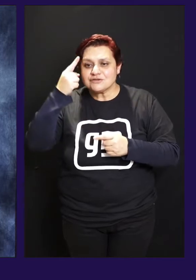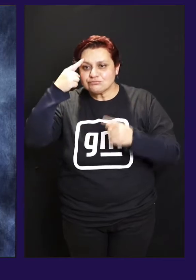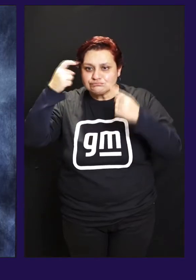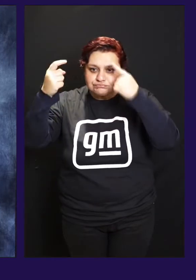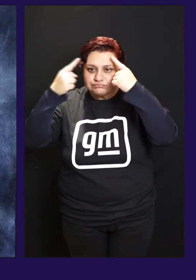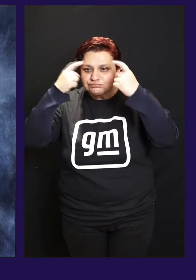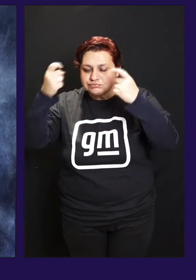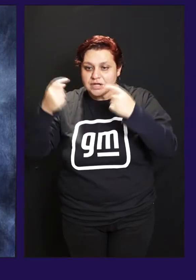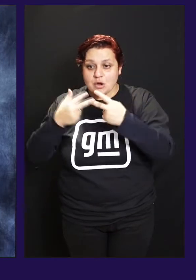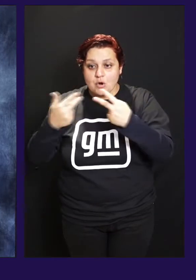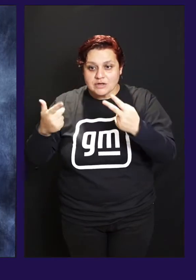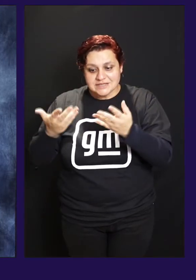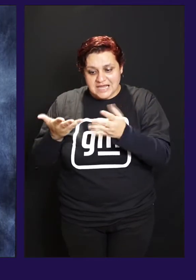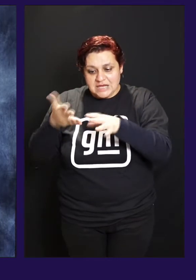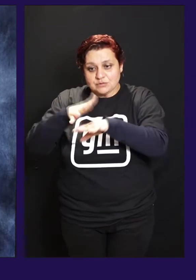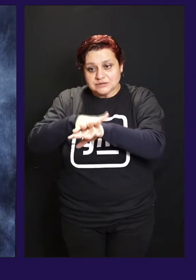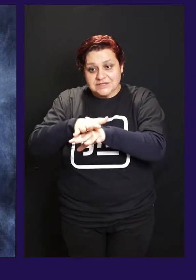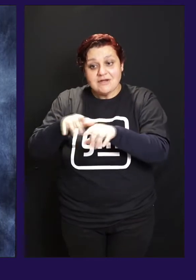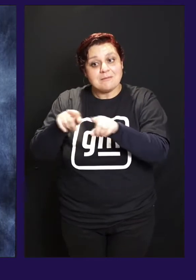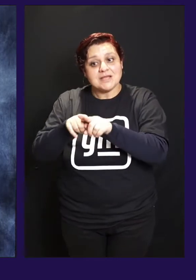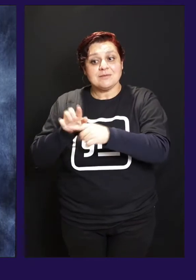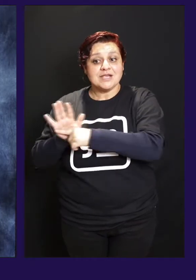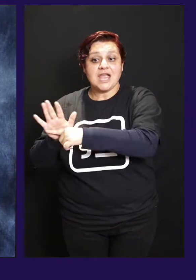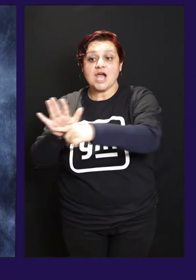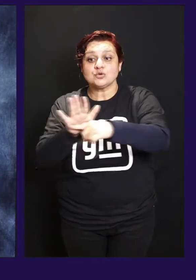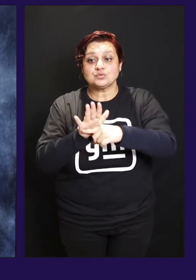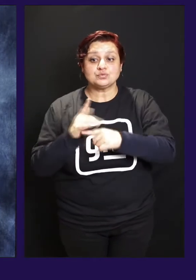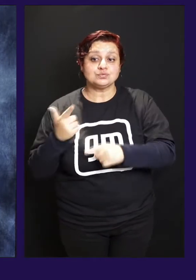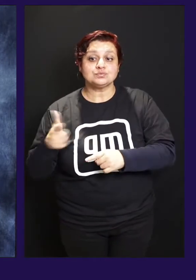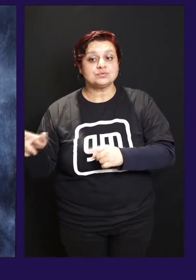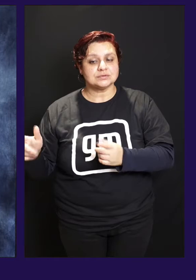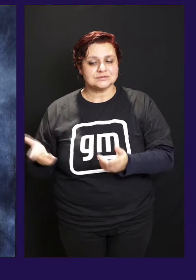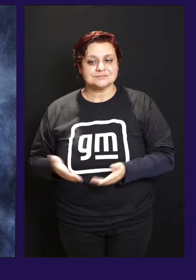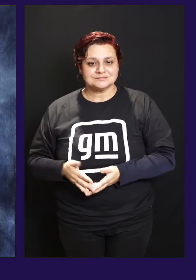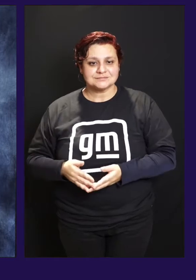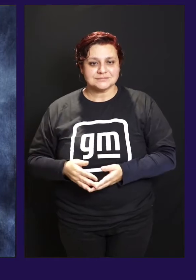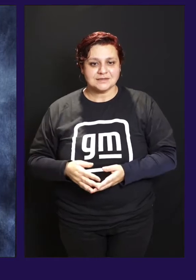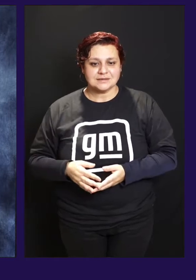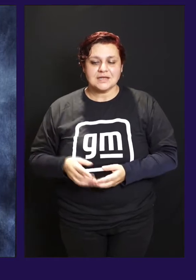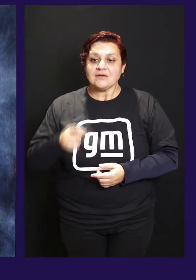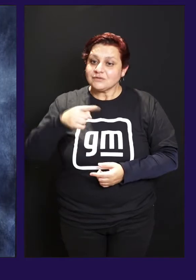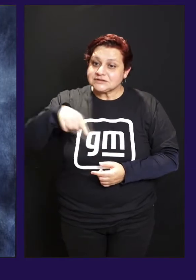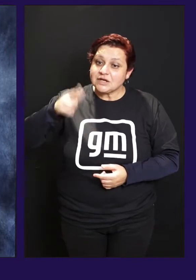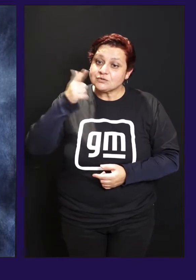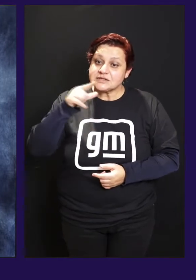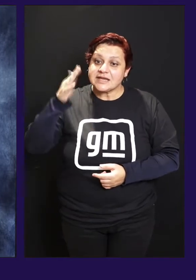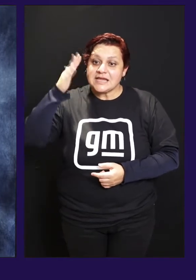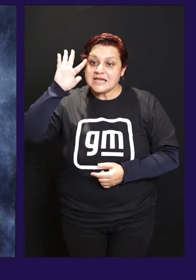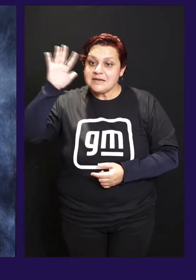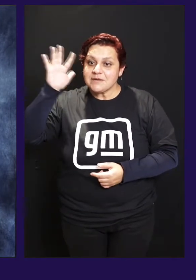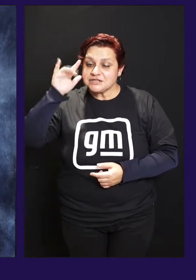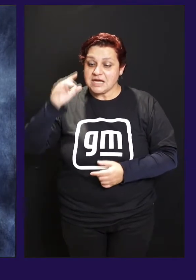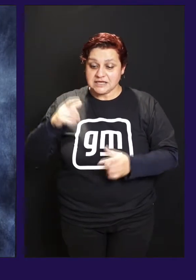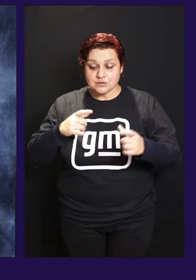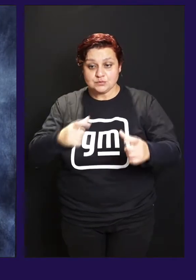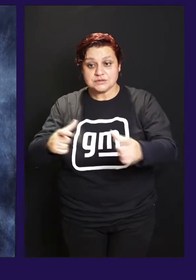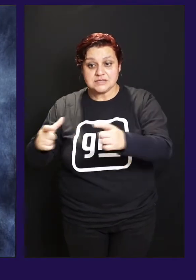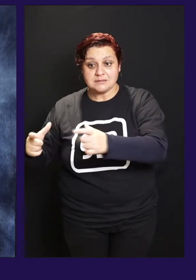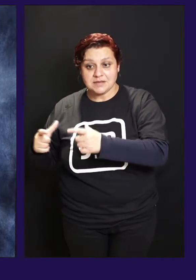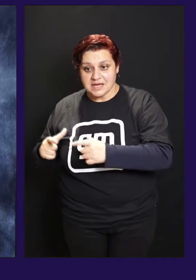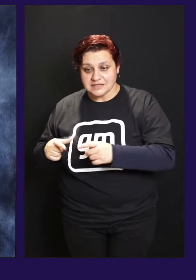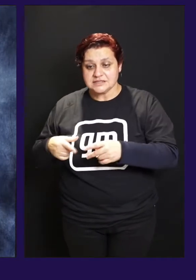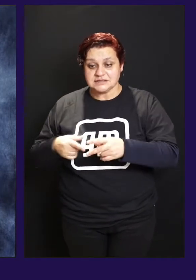atuar. Alguém perguntaria, e o rabo e a cabeça do dinossauro, o que a gente faz? Isso é um mercado de nicho, isso a gente endereça